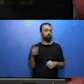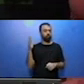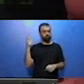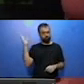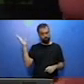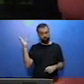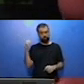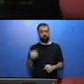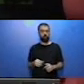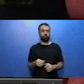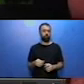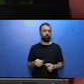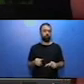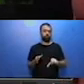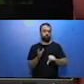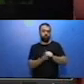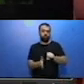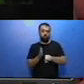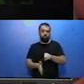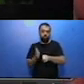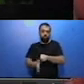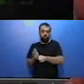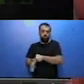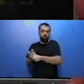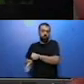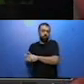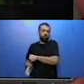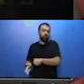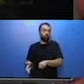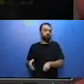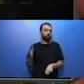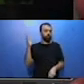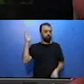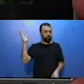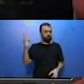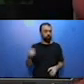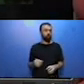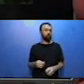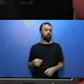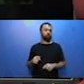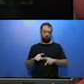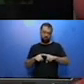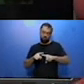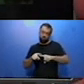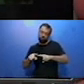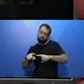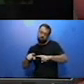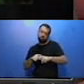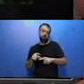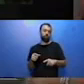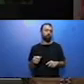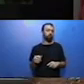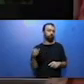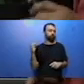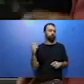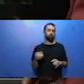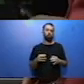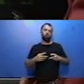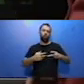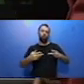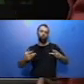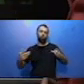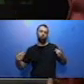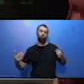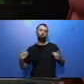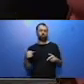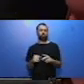As leguminosas, feijão, ervilha, lentilha, soja, grão de bico, isso tudo é uma